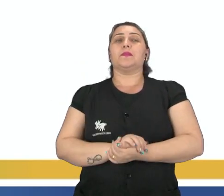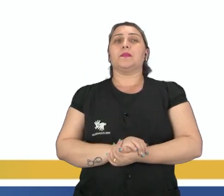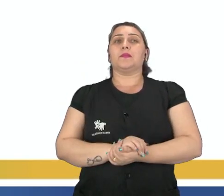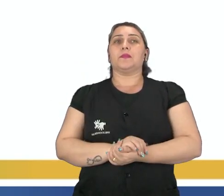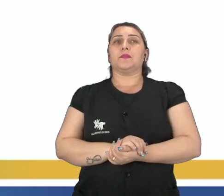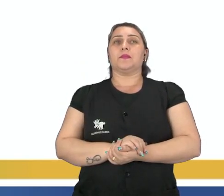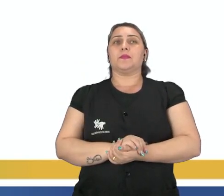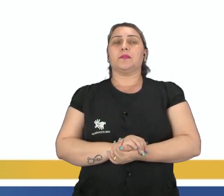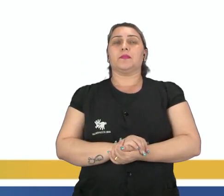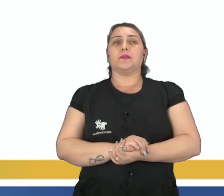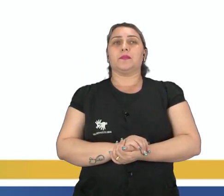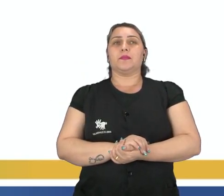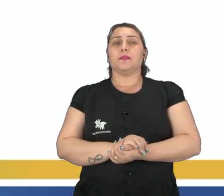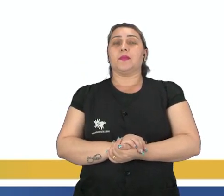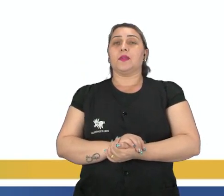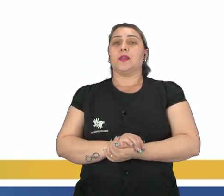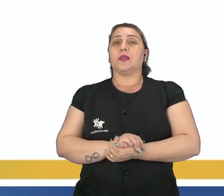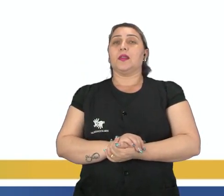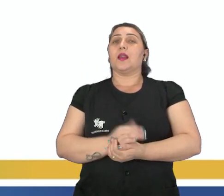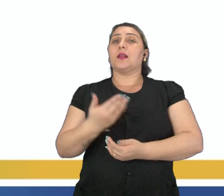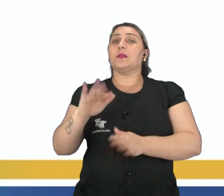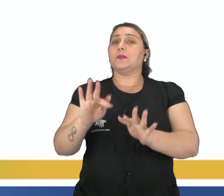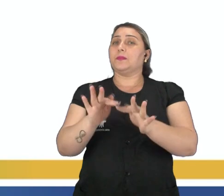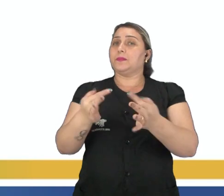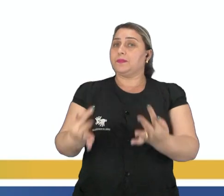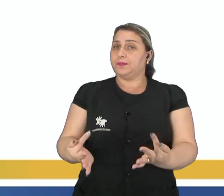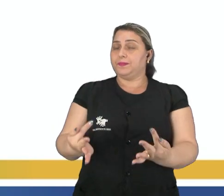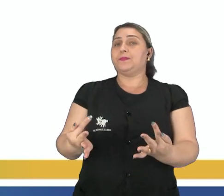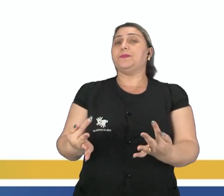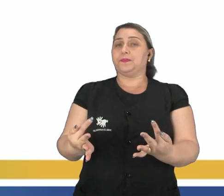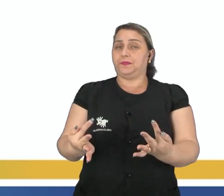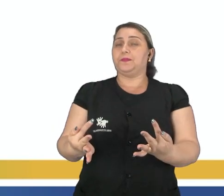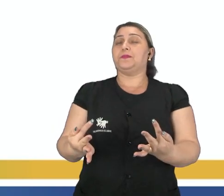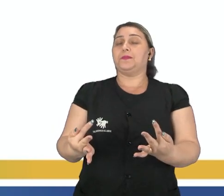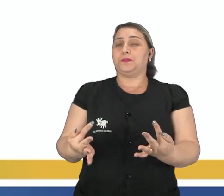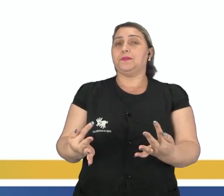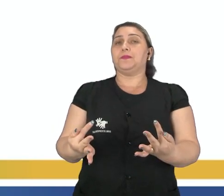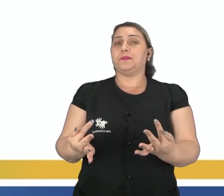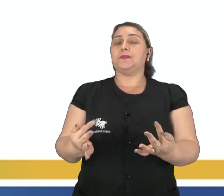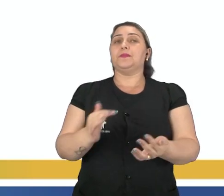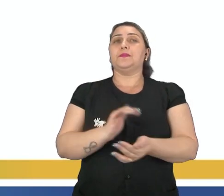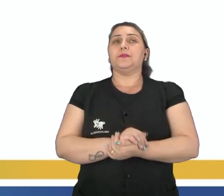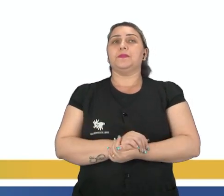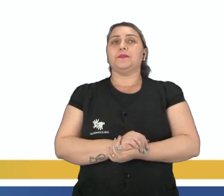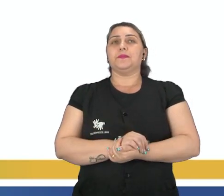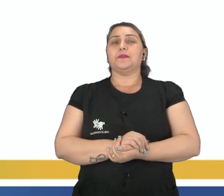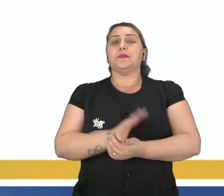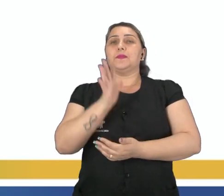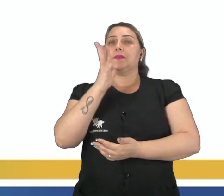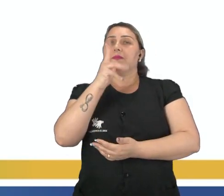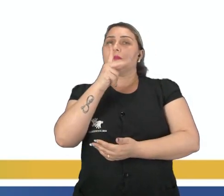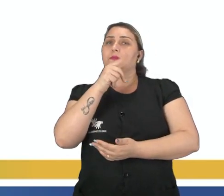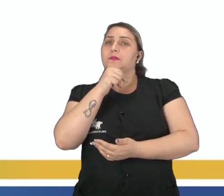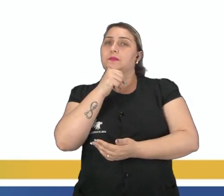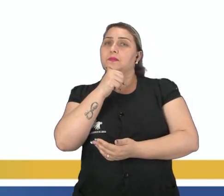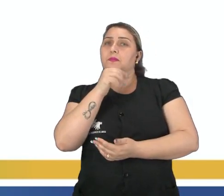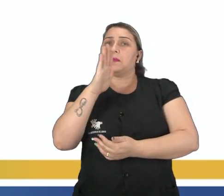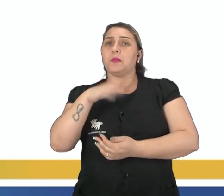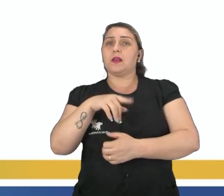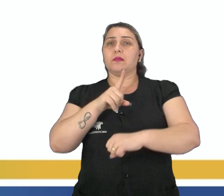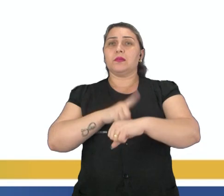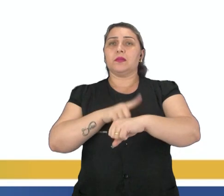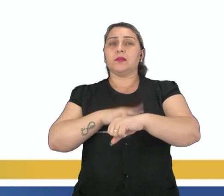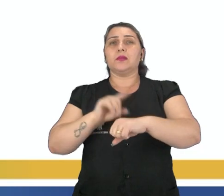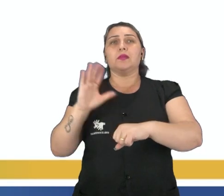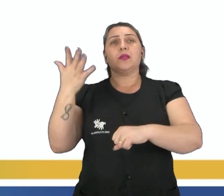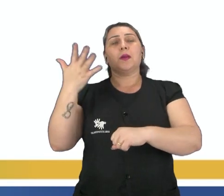rotação, como eu falei para vocês, é um movimento mais simples, e por ser mais simples e menos complexo, ele vai demorar menos tempo para